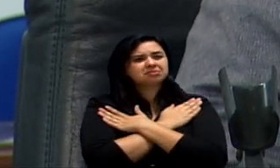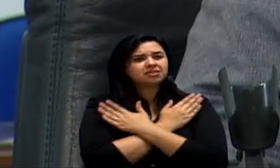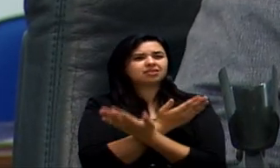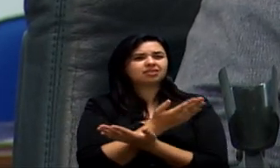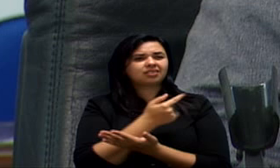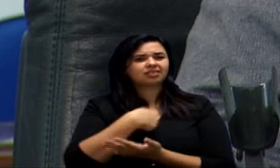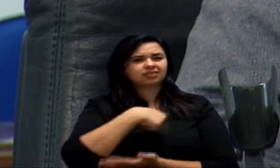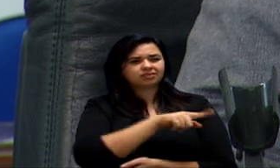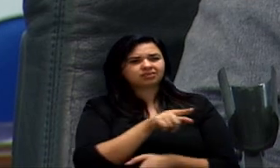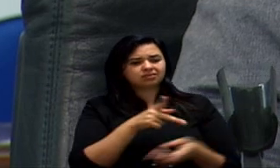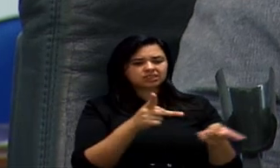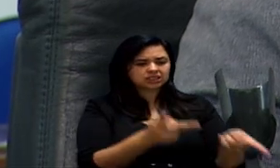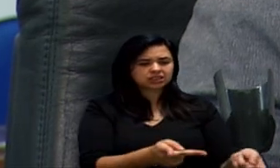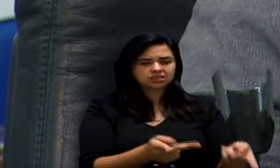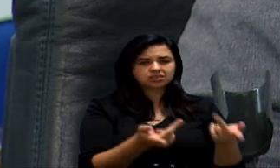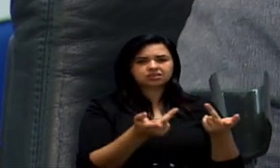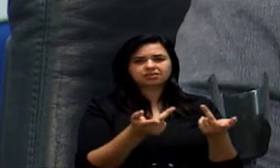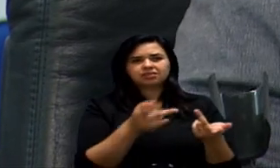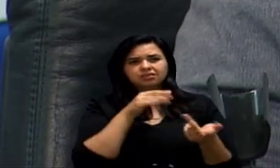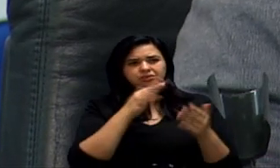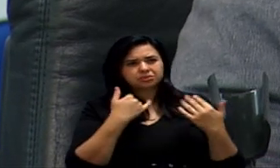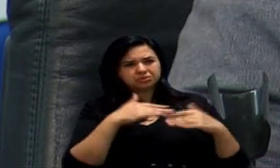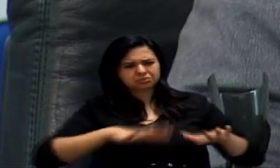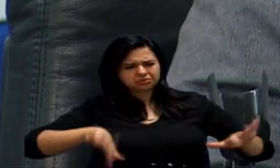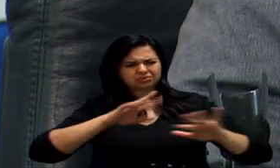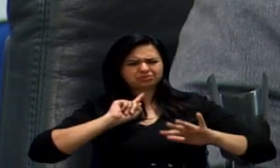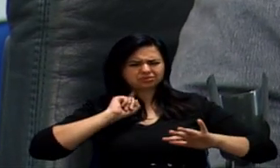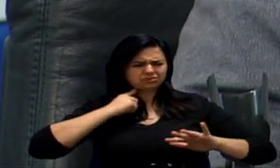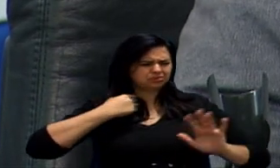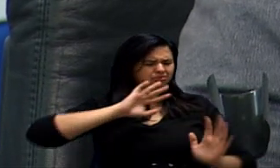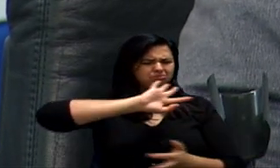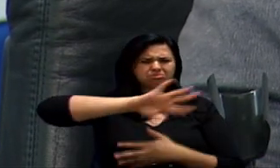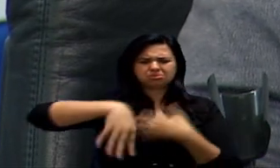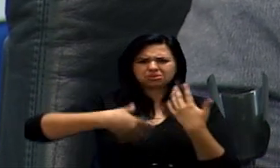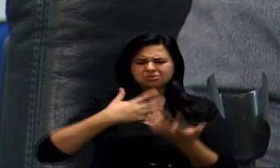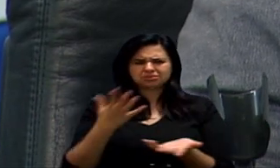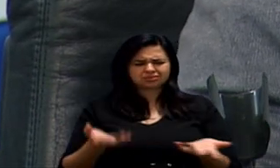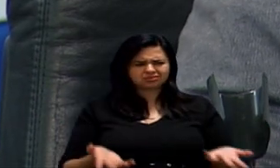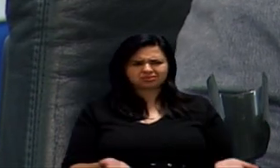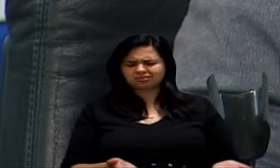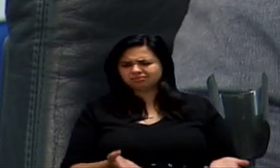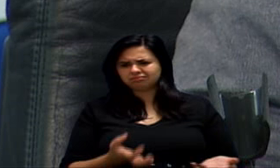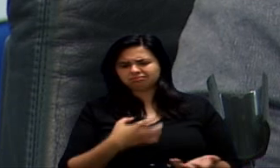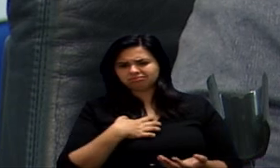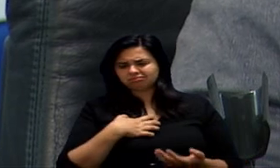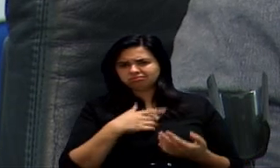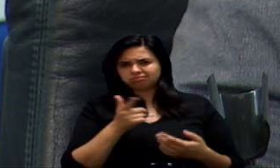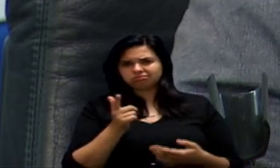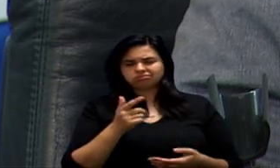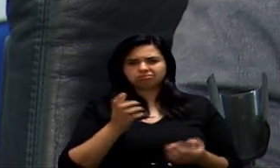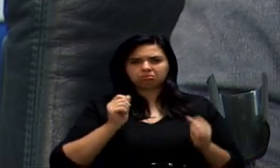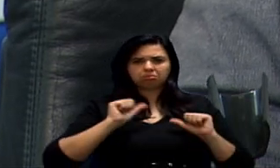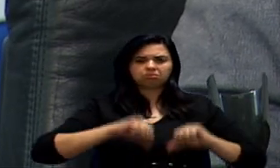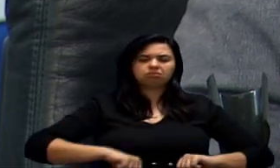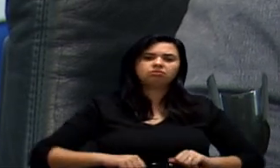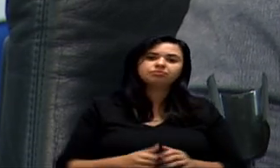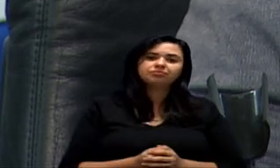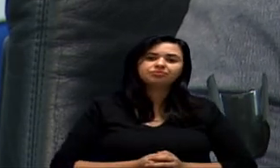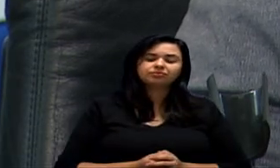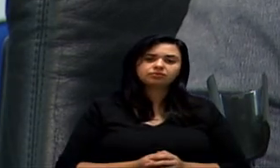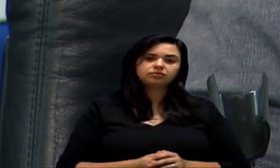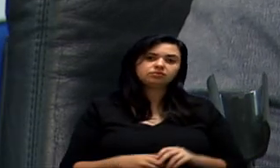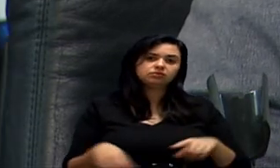você, né, acaba saindo daquele local? Agora, se você chegar num lugar que está bem cuidado, limpo, pintado, inclusive lá